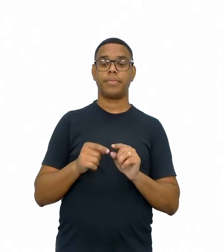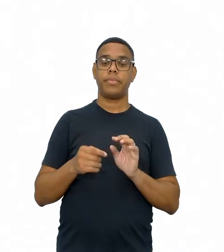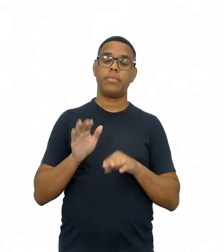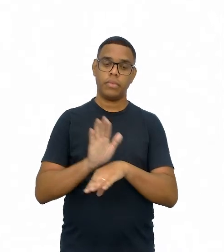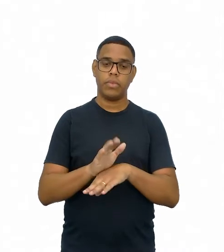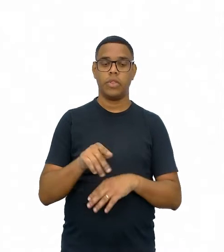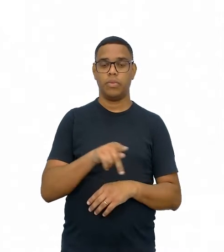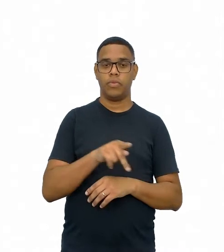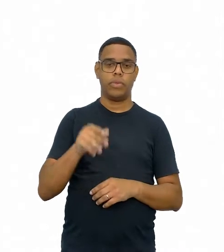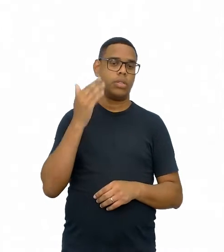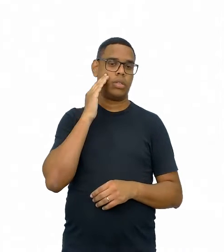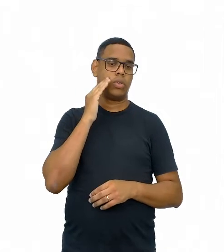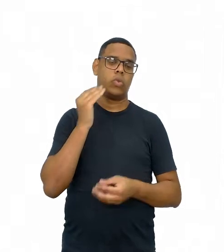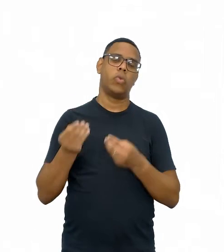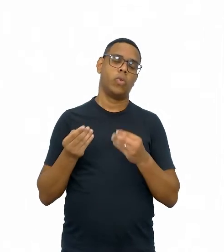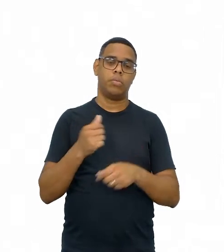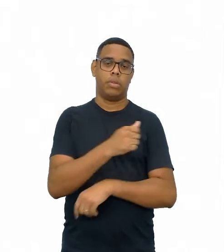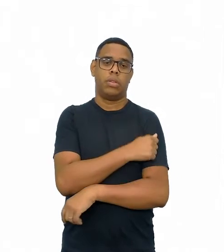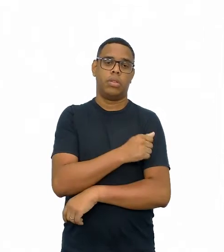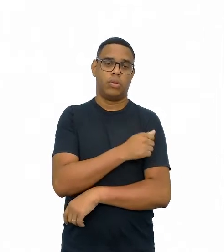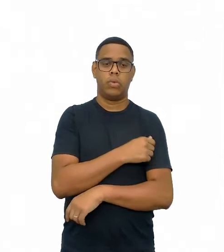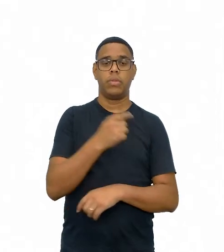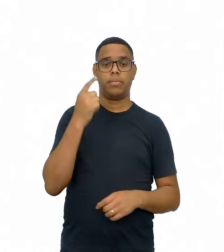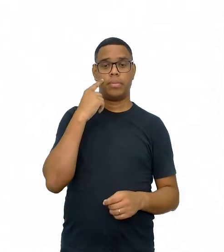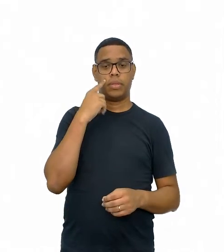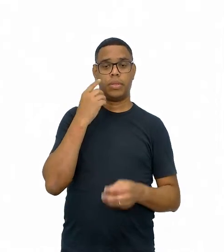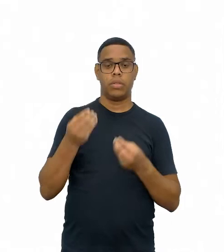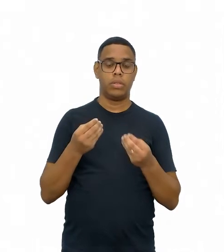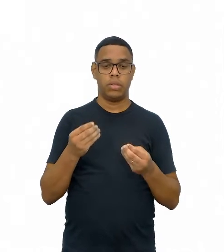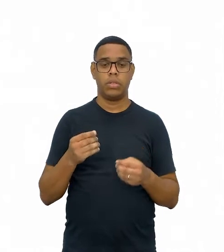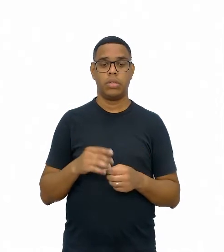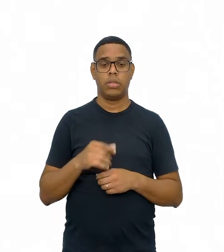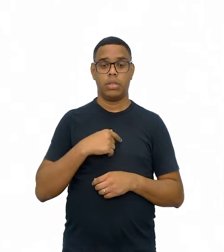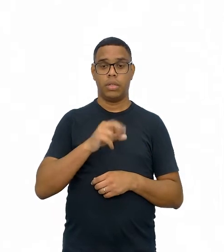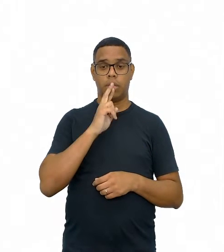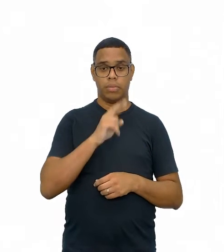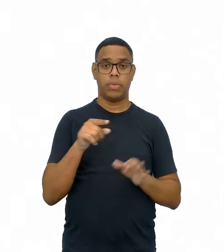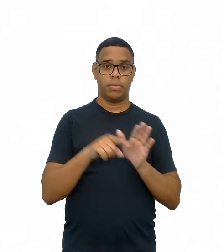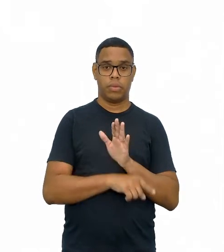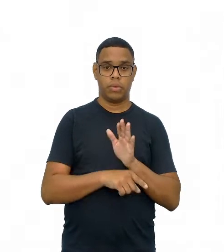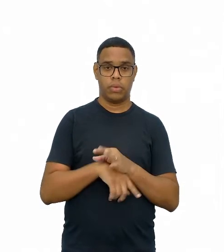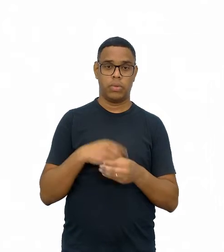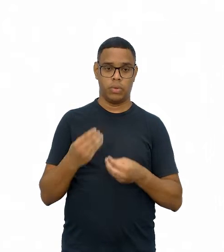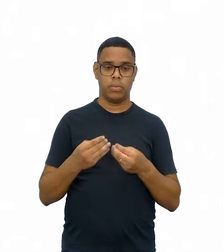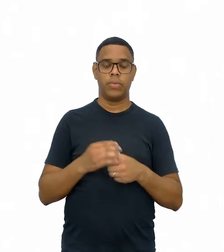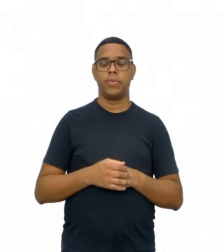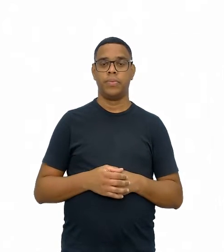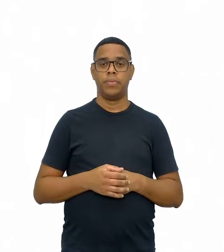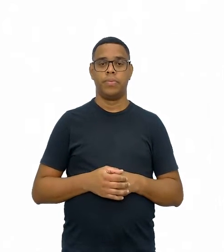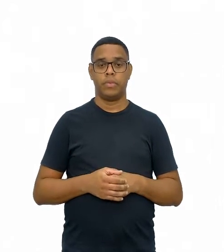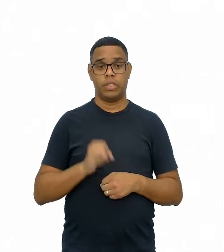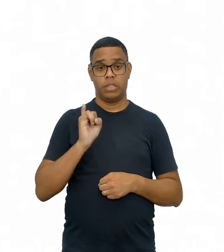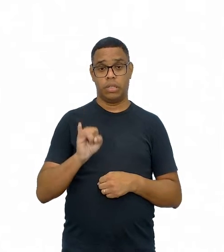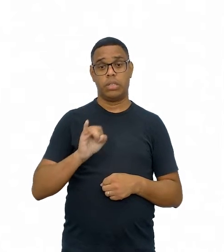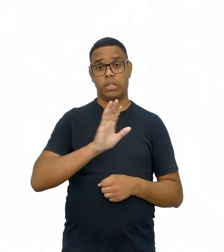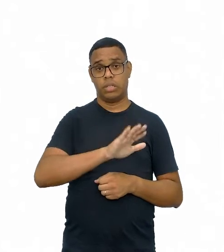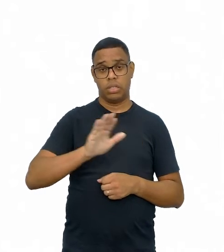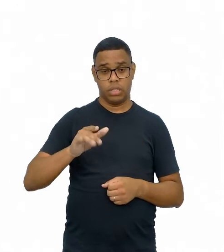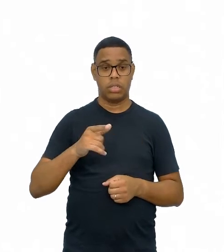os professores a entender como o aluno pensou ao responder as questões apresentadas. Se a